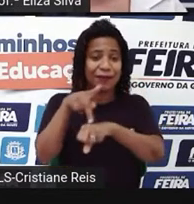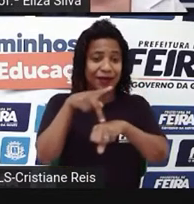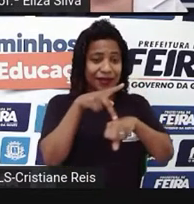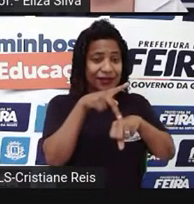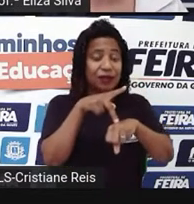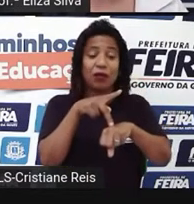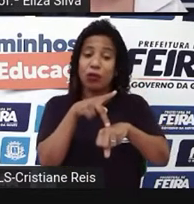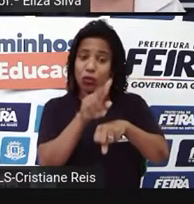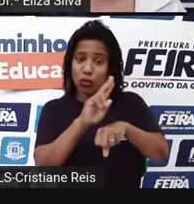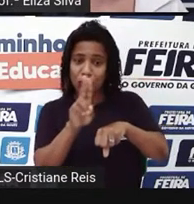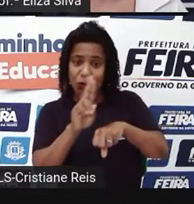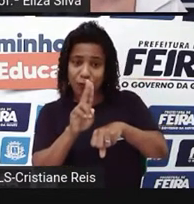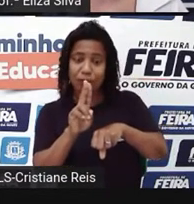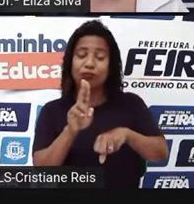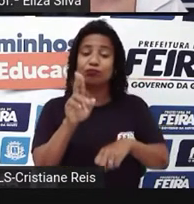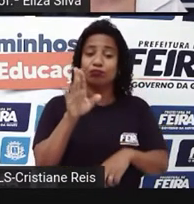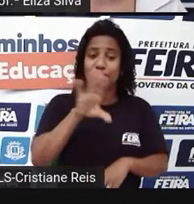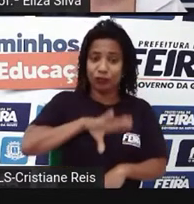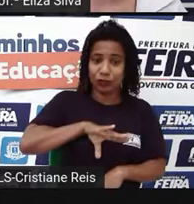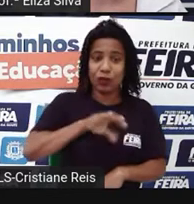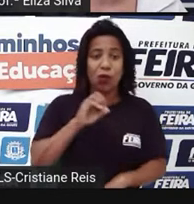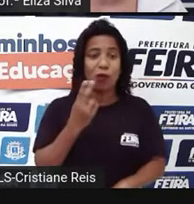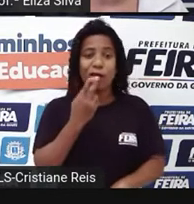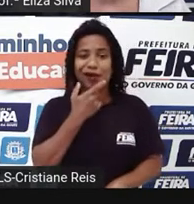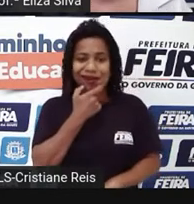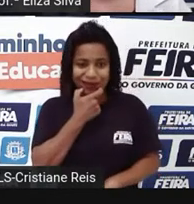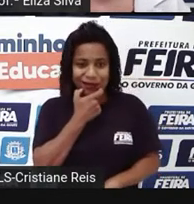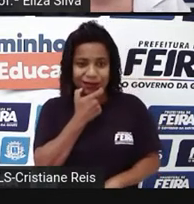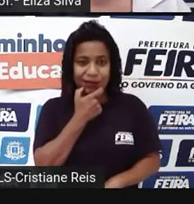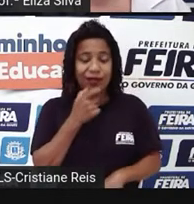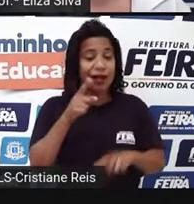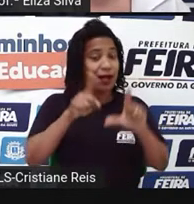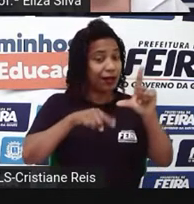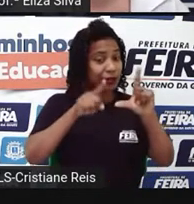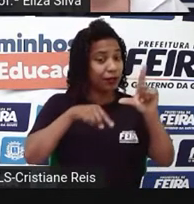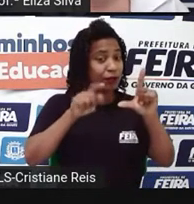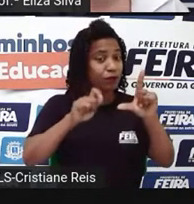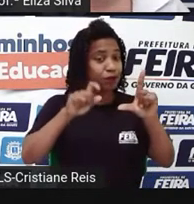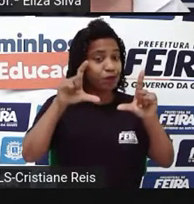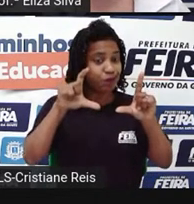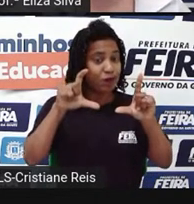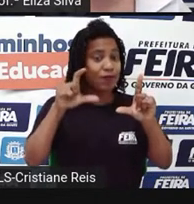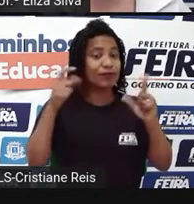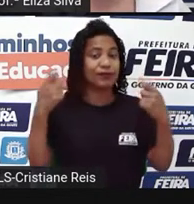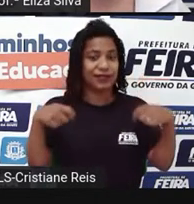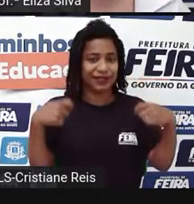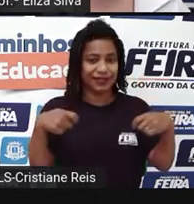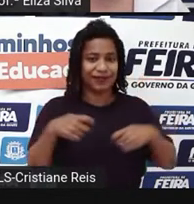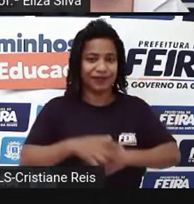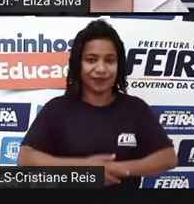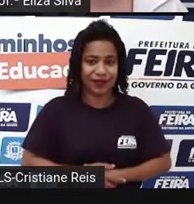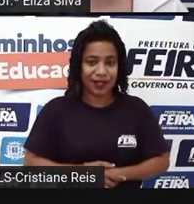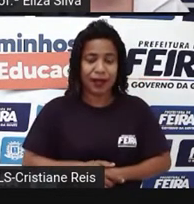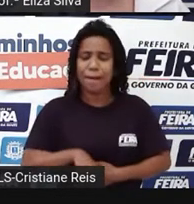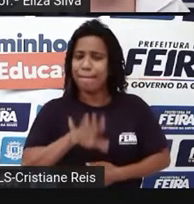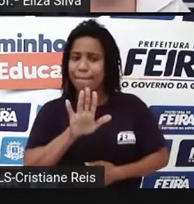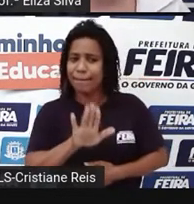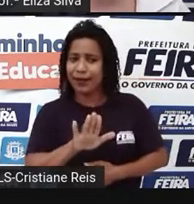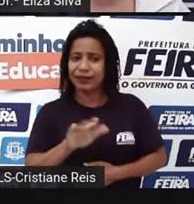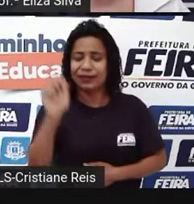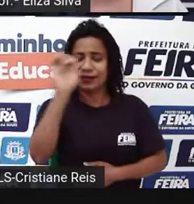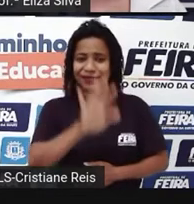português nós escrevemos com letras maiúsculas. Mas no que diz respeito às nationalities, às